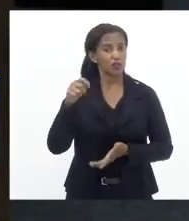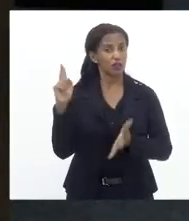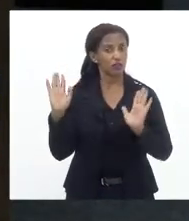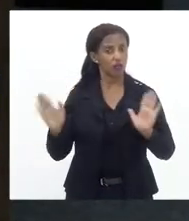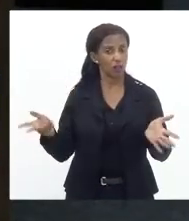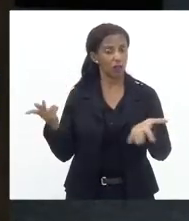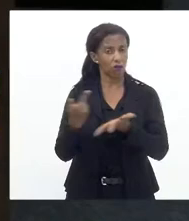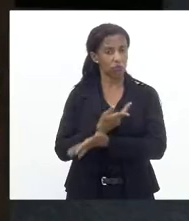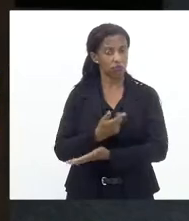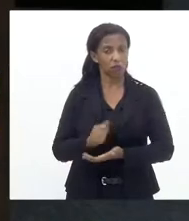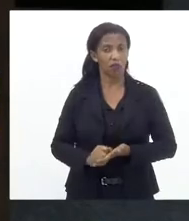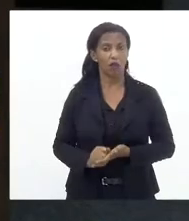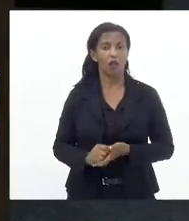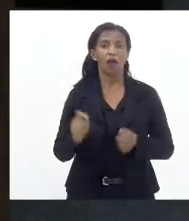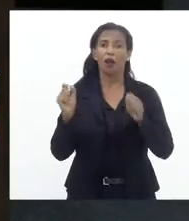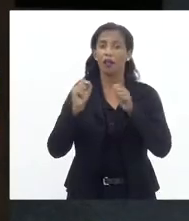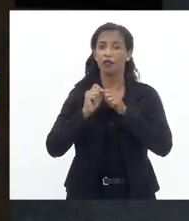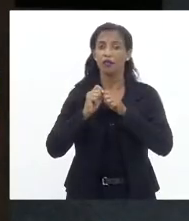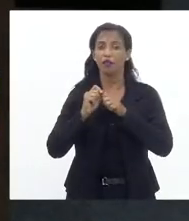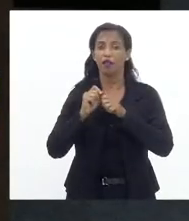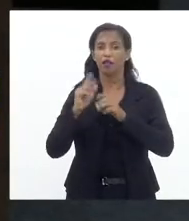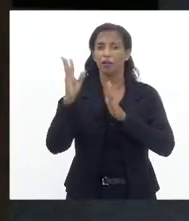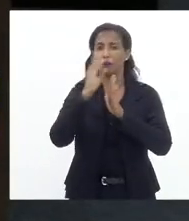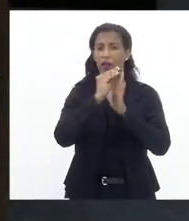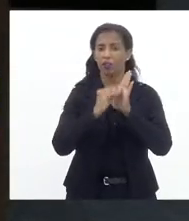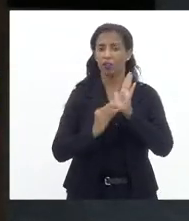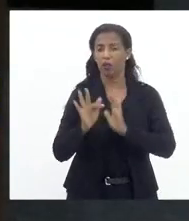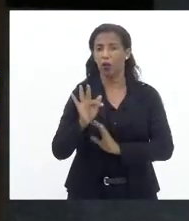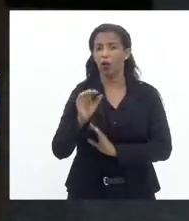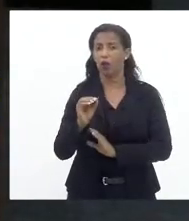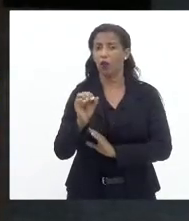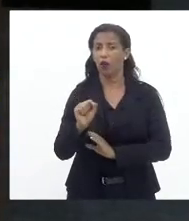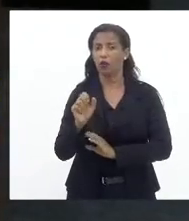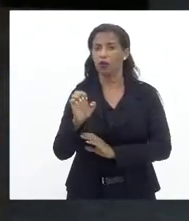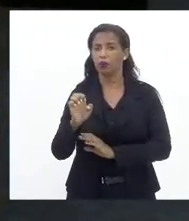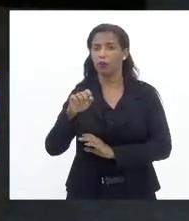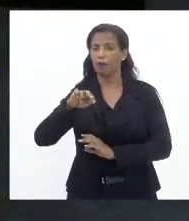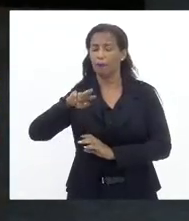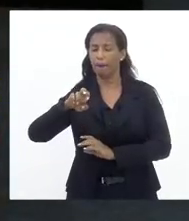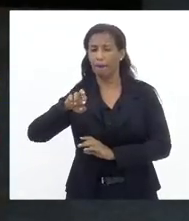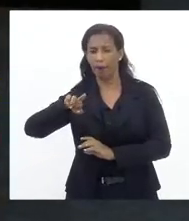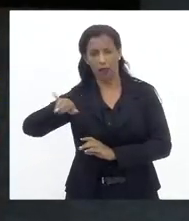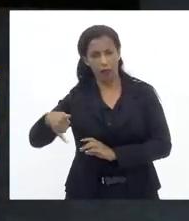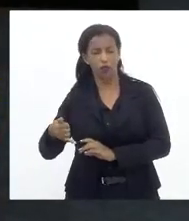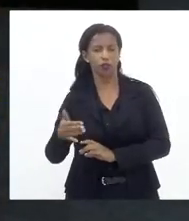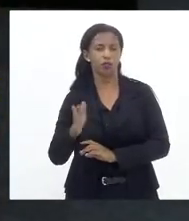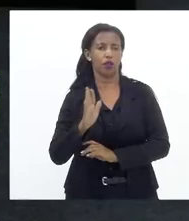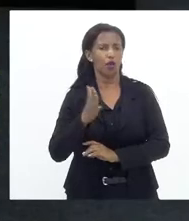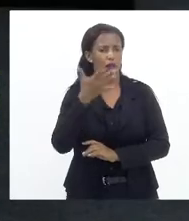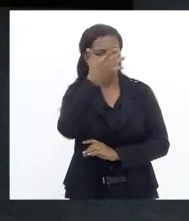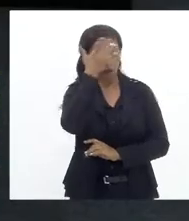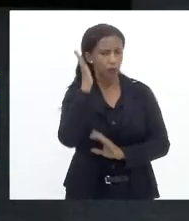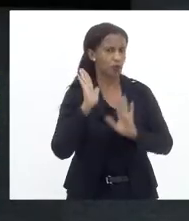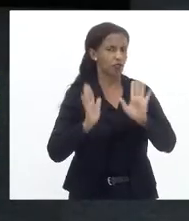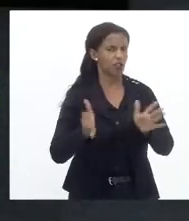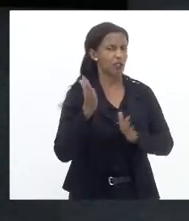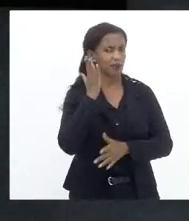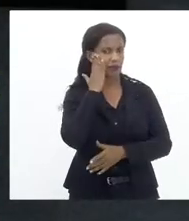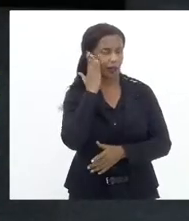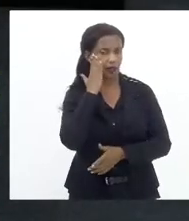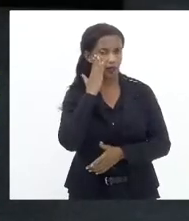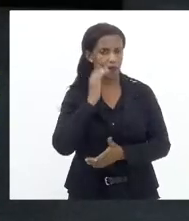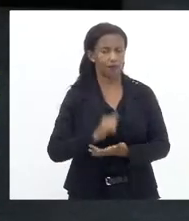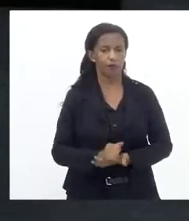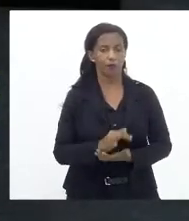a gente faz eu acho que é importante fazer em seguida uma agenda compostos pede com vossa excelência eu quero que dizer das pessoas sabem disso mas eu vou falar o microfone